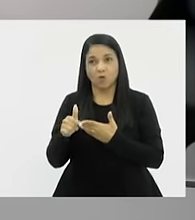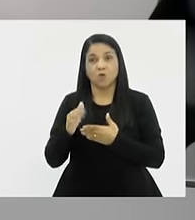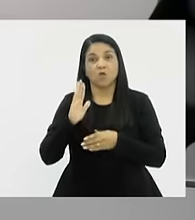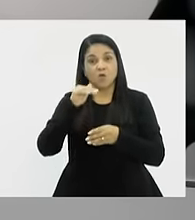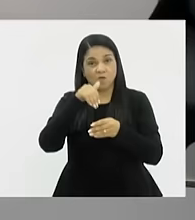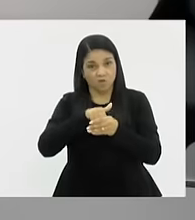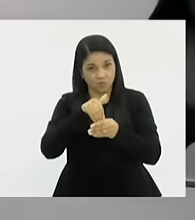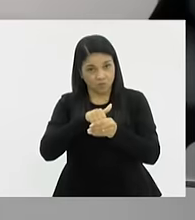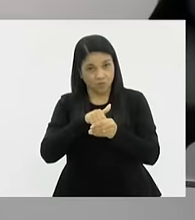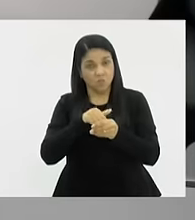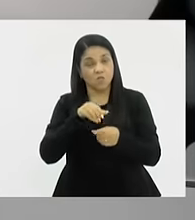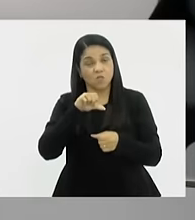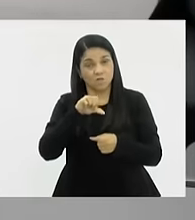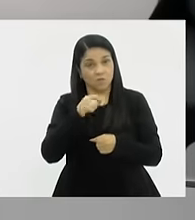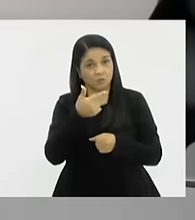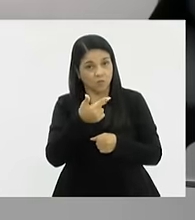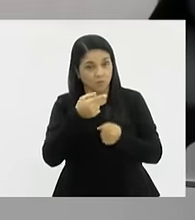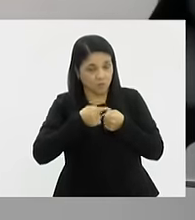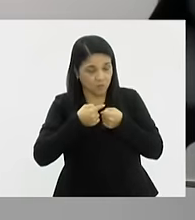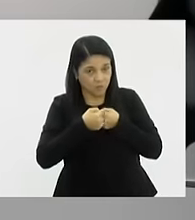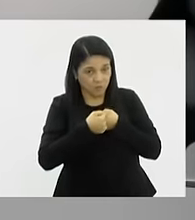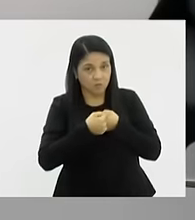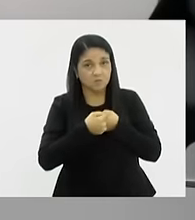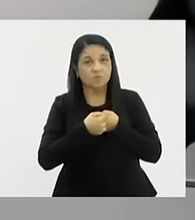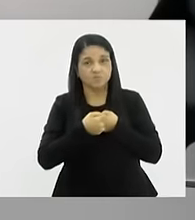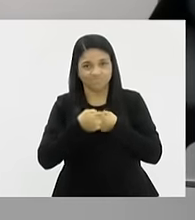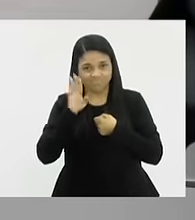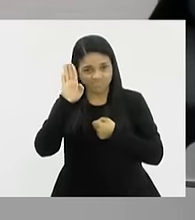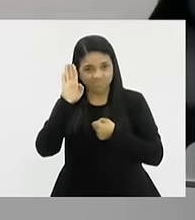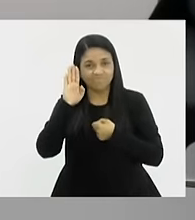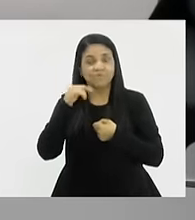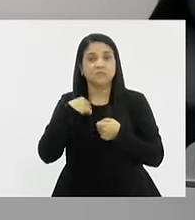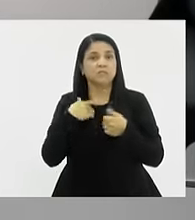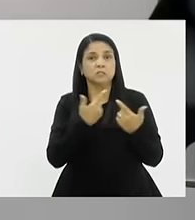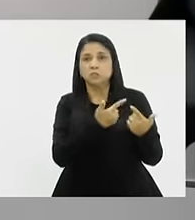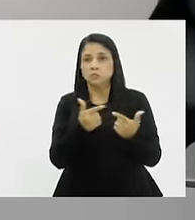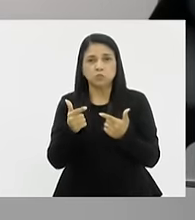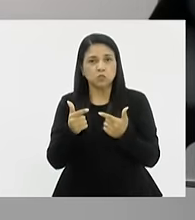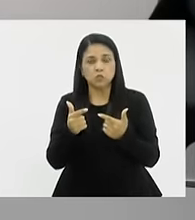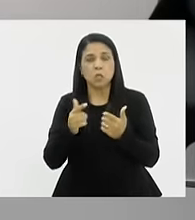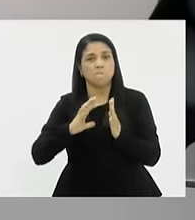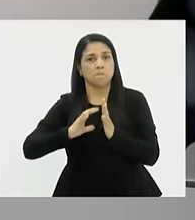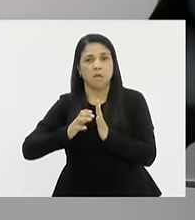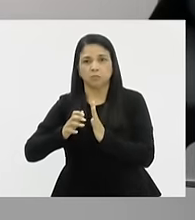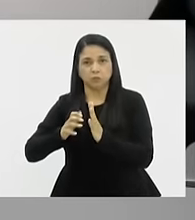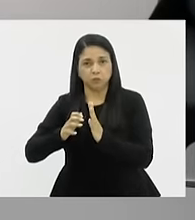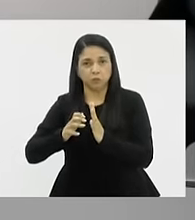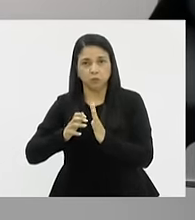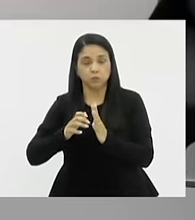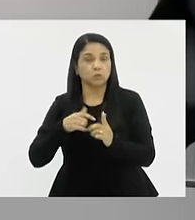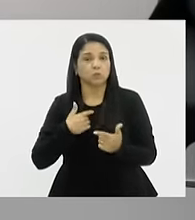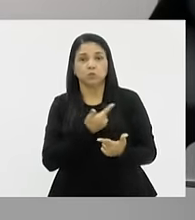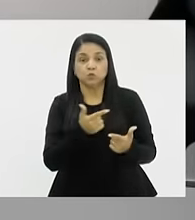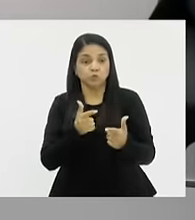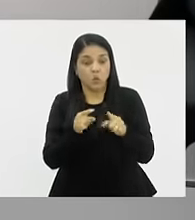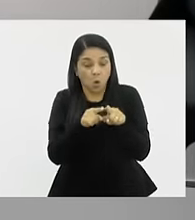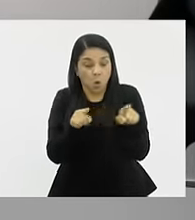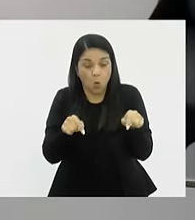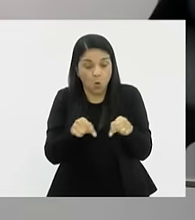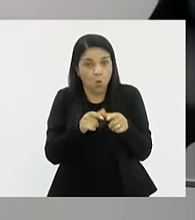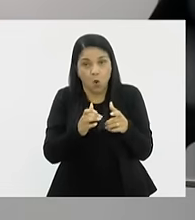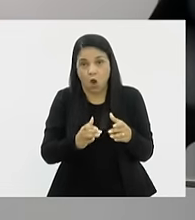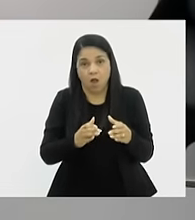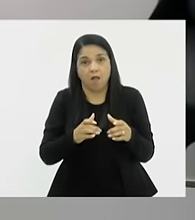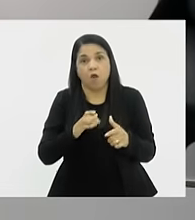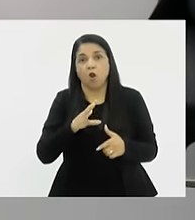nos 92 municípios, sem ter fundo partidário, sem ter comitê, sem ter